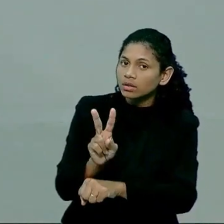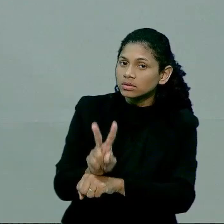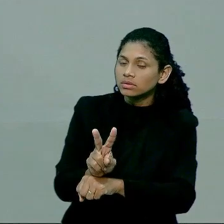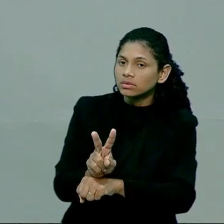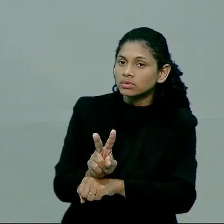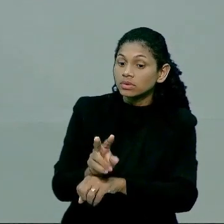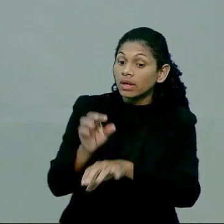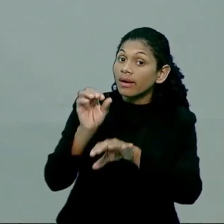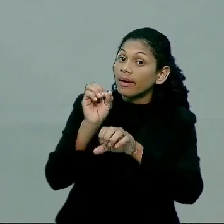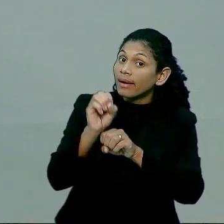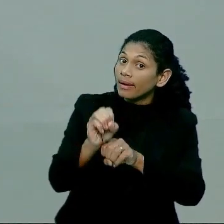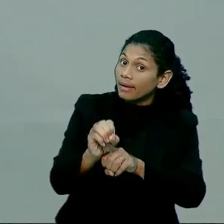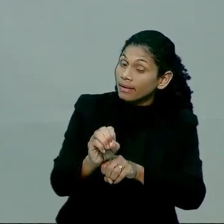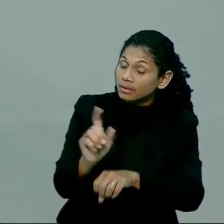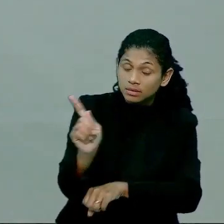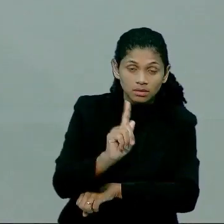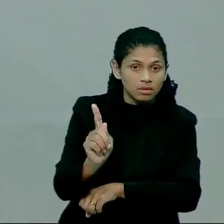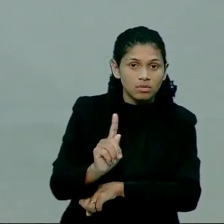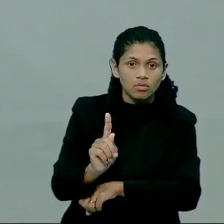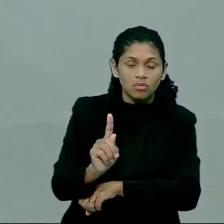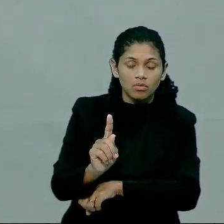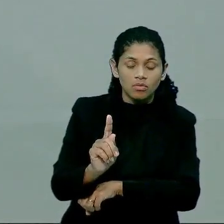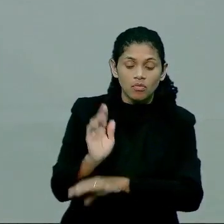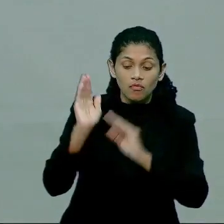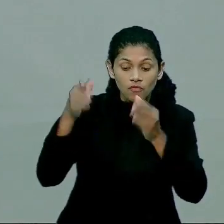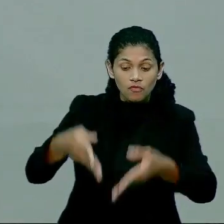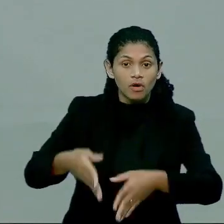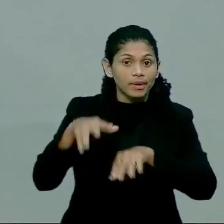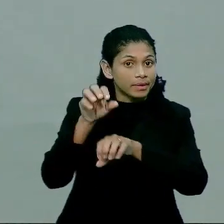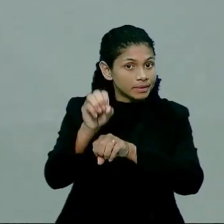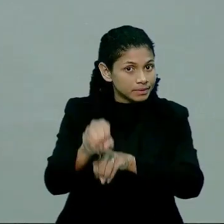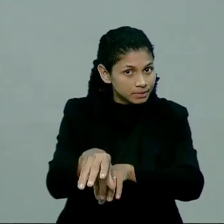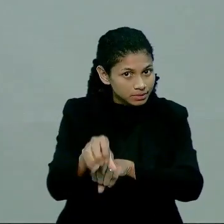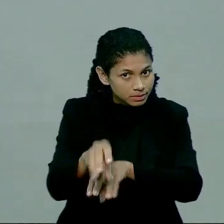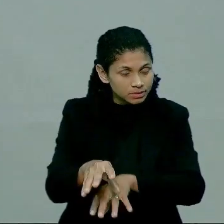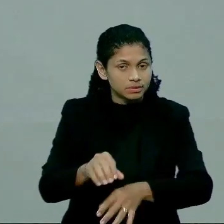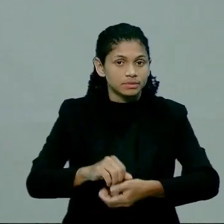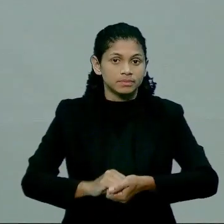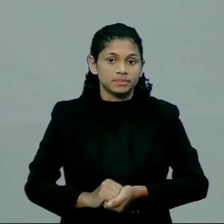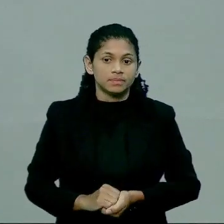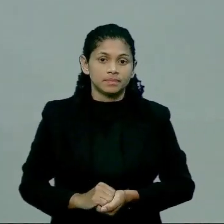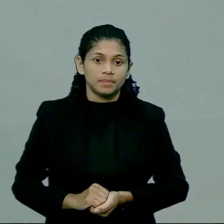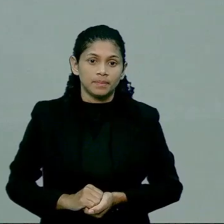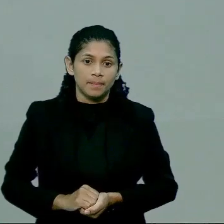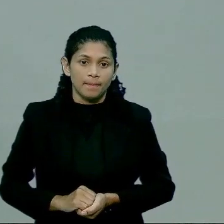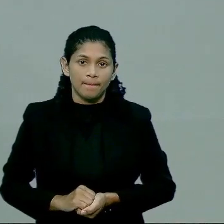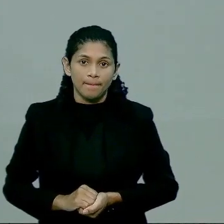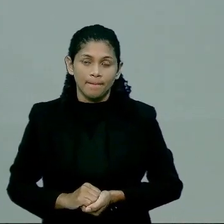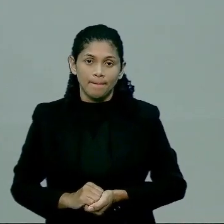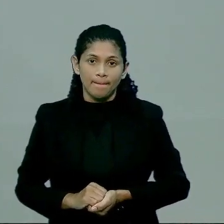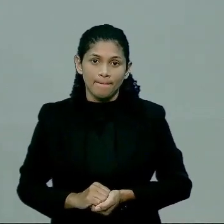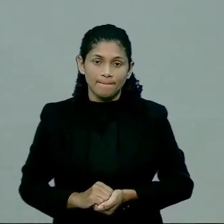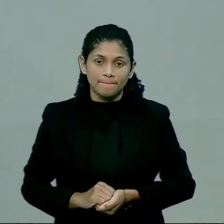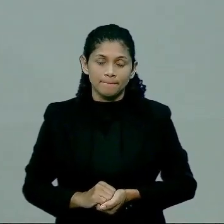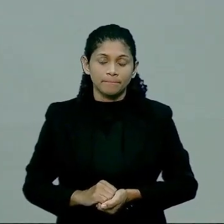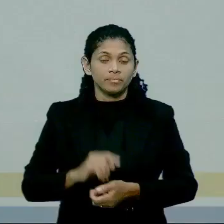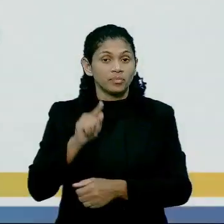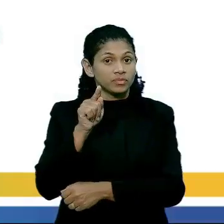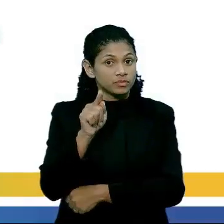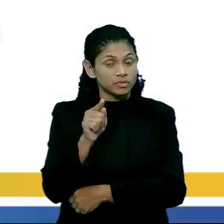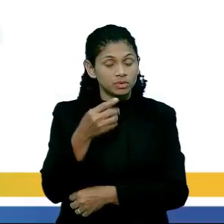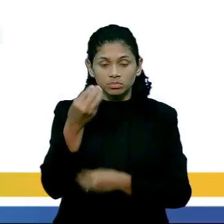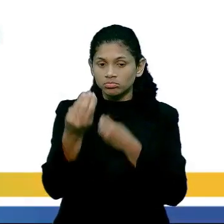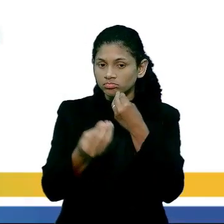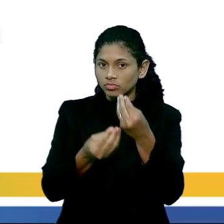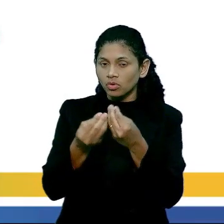você sei lá prestar um apoio material né financeiro essas coisas não é de você